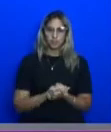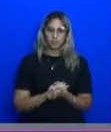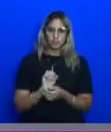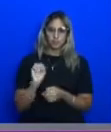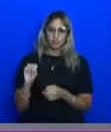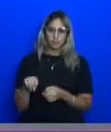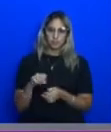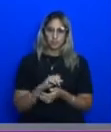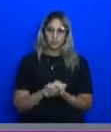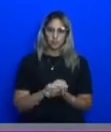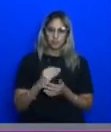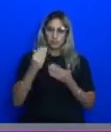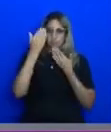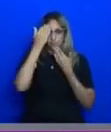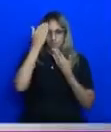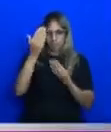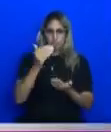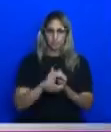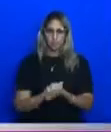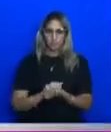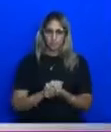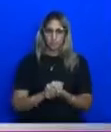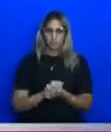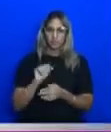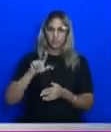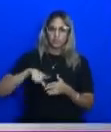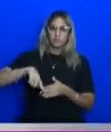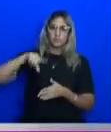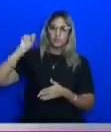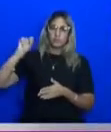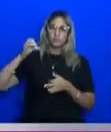confirmo. Sim, confirmo. Obrigado. Sorteio validado.